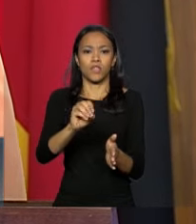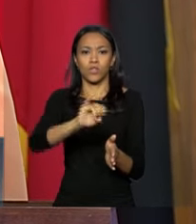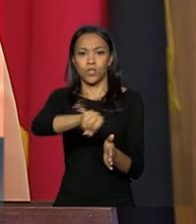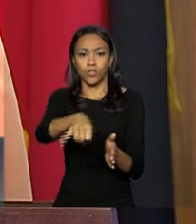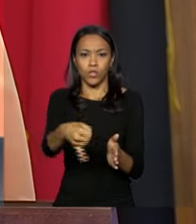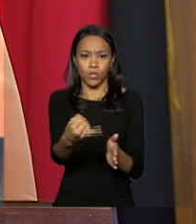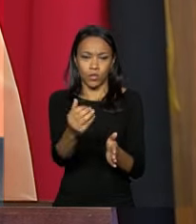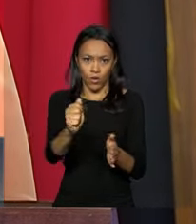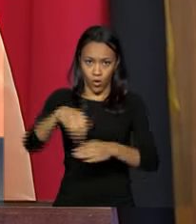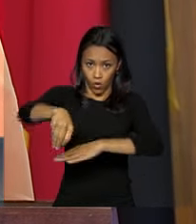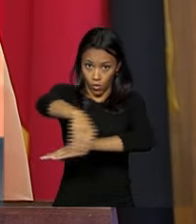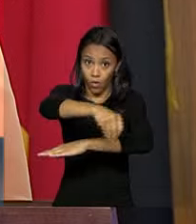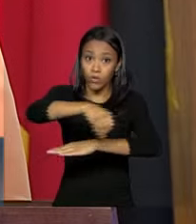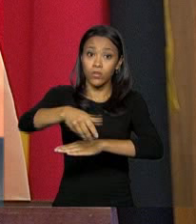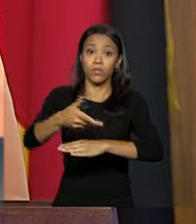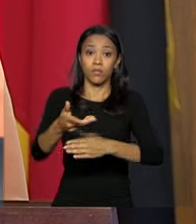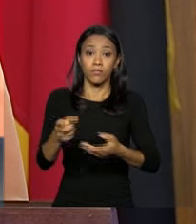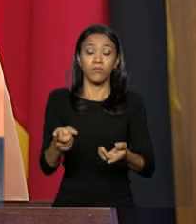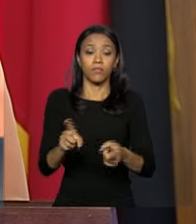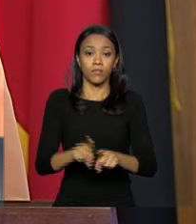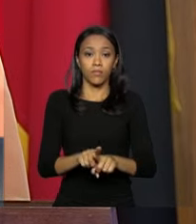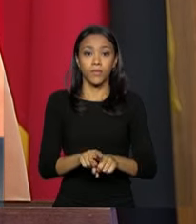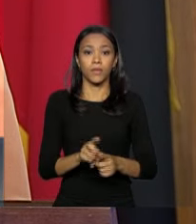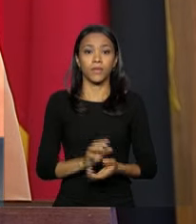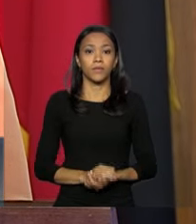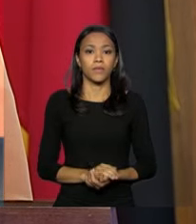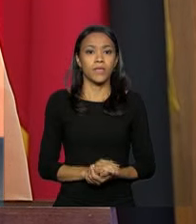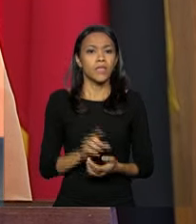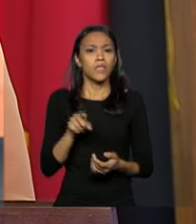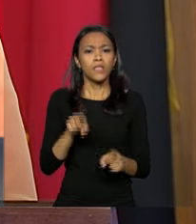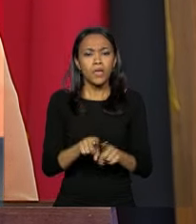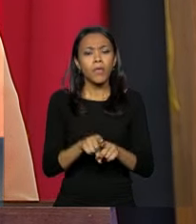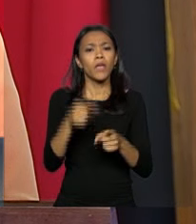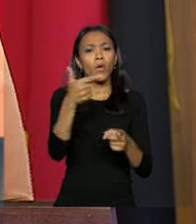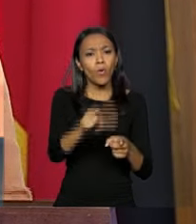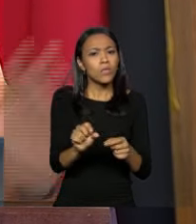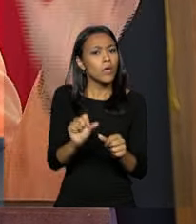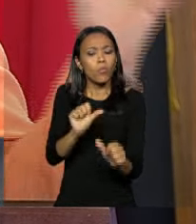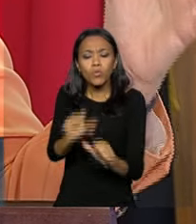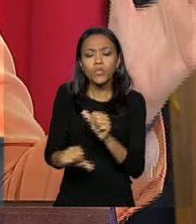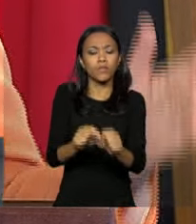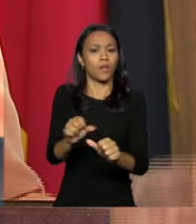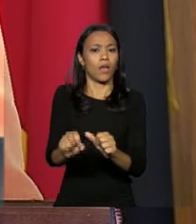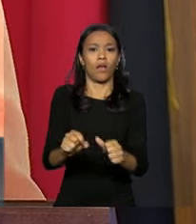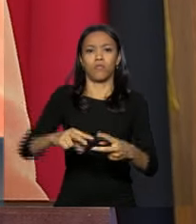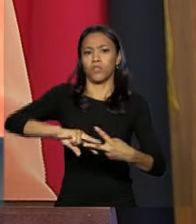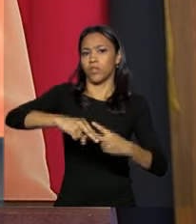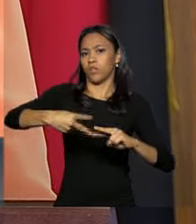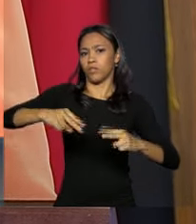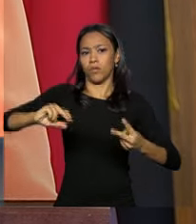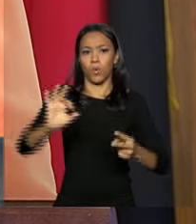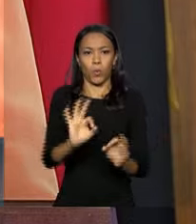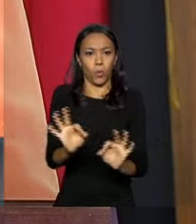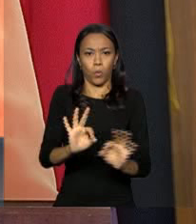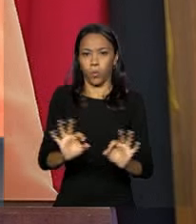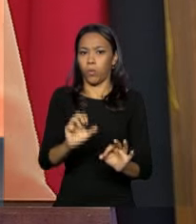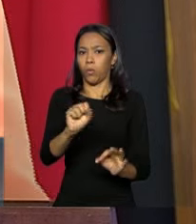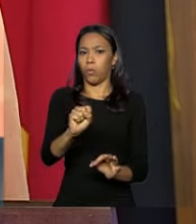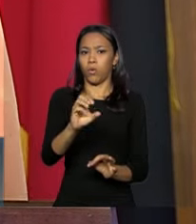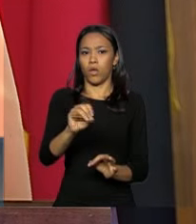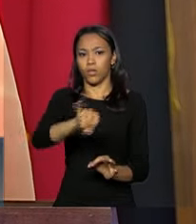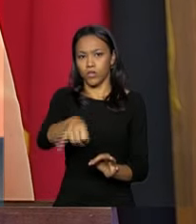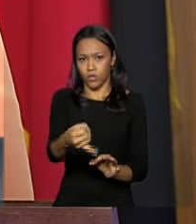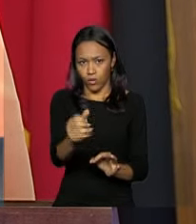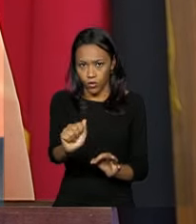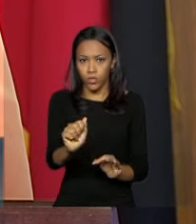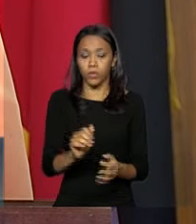a produção não geneticamente modificada de soja. Eu sei que quando temos aqui